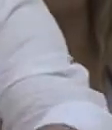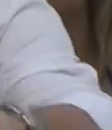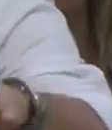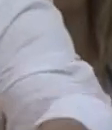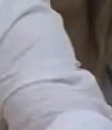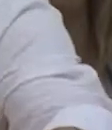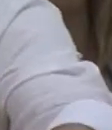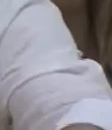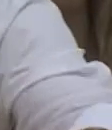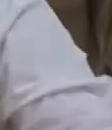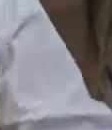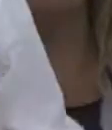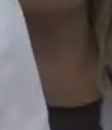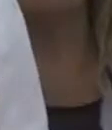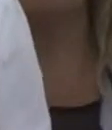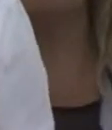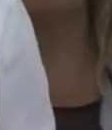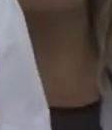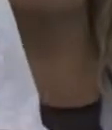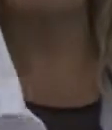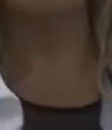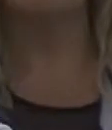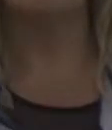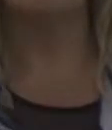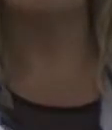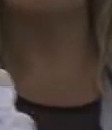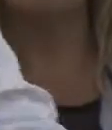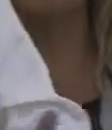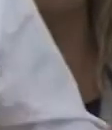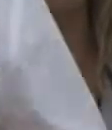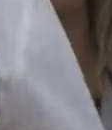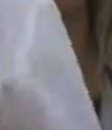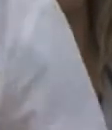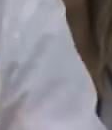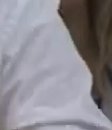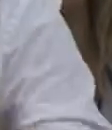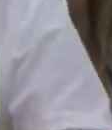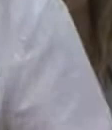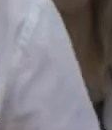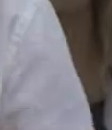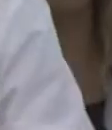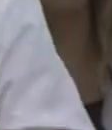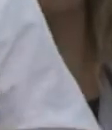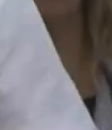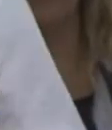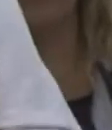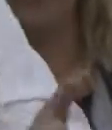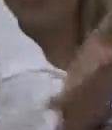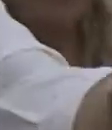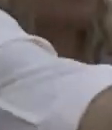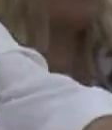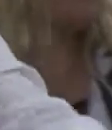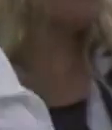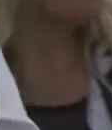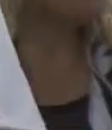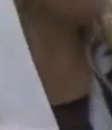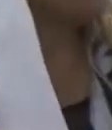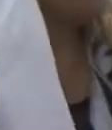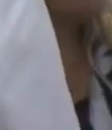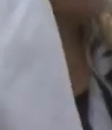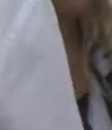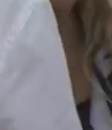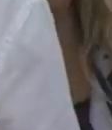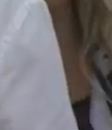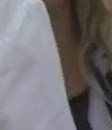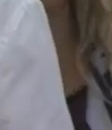rua, montei a chamada Banca Santos e vendia ali. Eu não vendia nada, né? Era mais uma brincadeira de garoto, mas tinha lá,